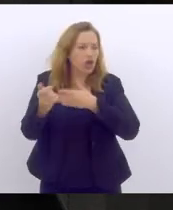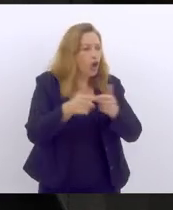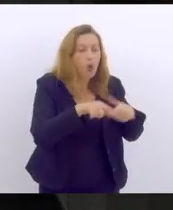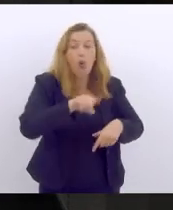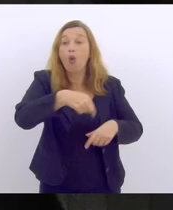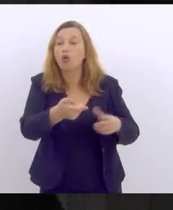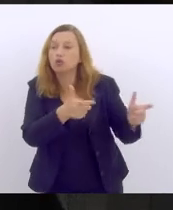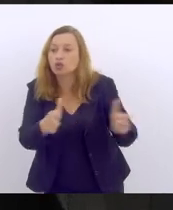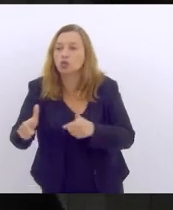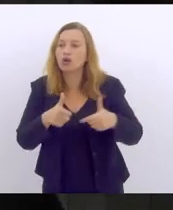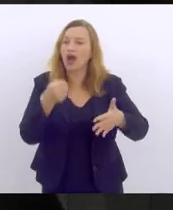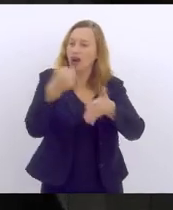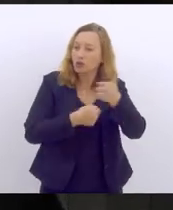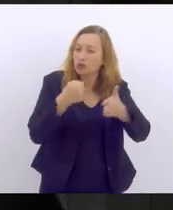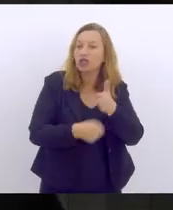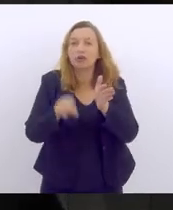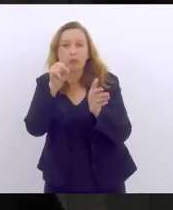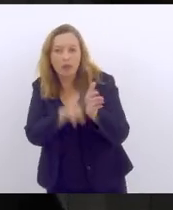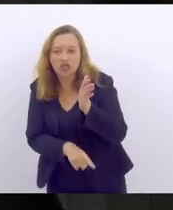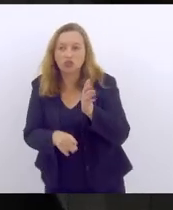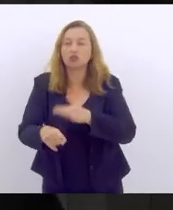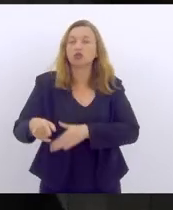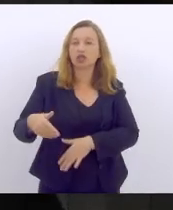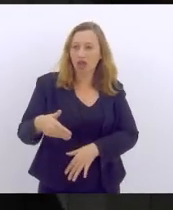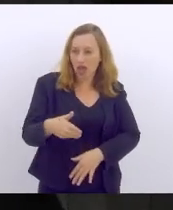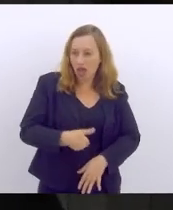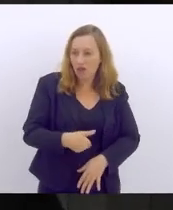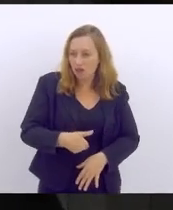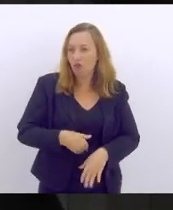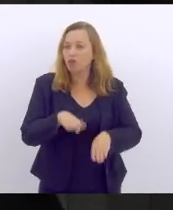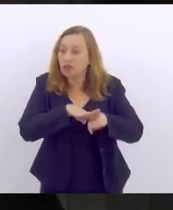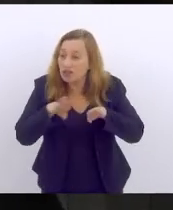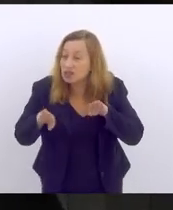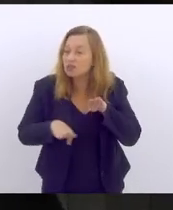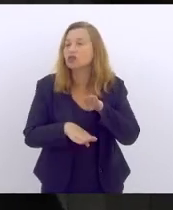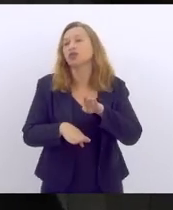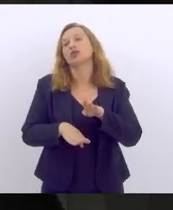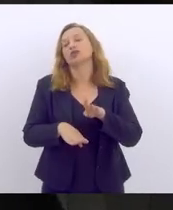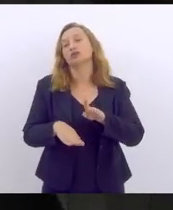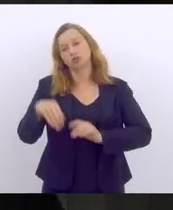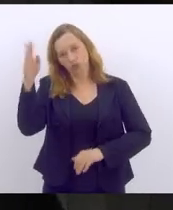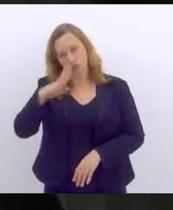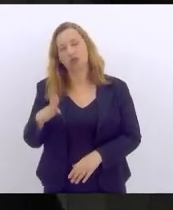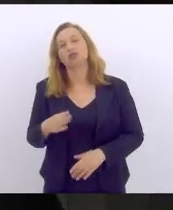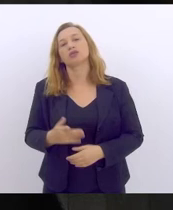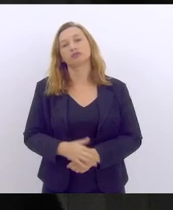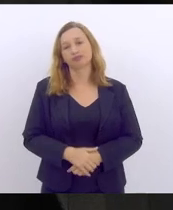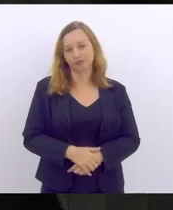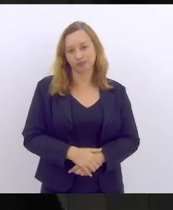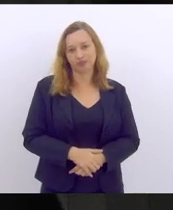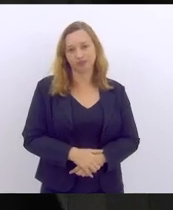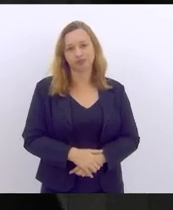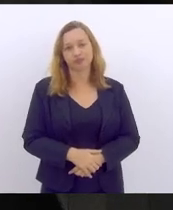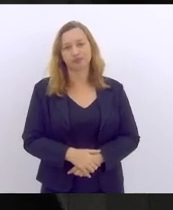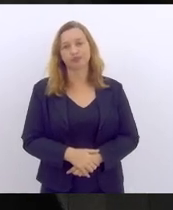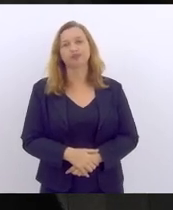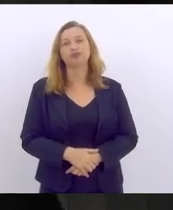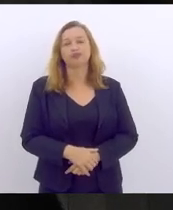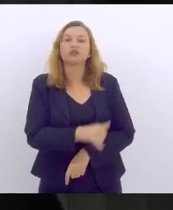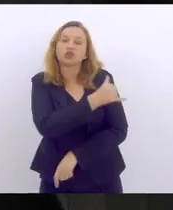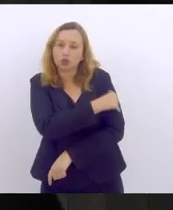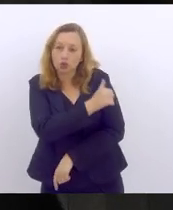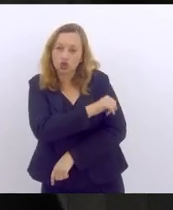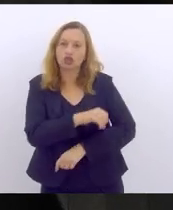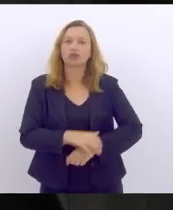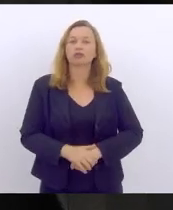lugar lutando para diminuir o fosso de desigualdade de discrepâncias que caracterizam o Brasil e